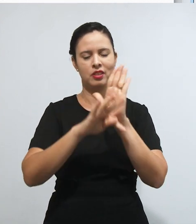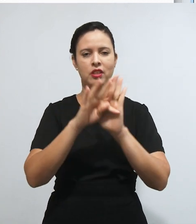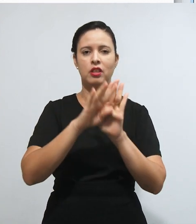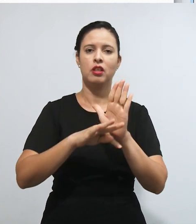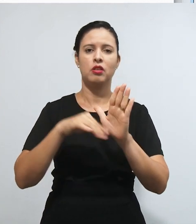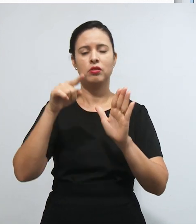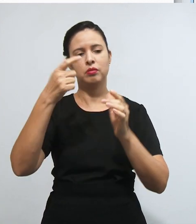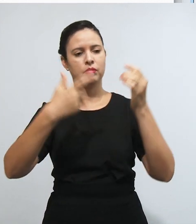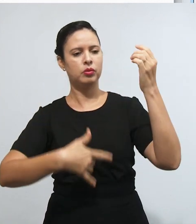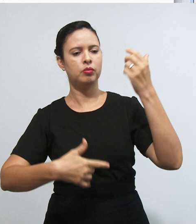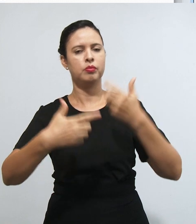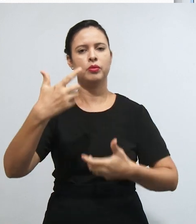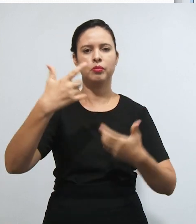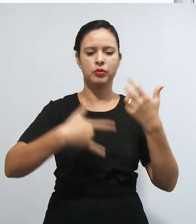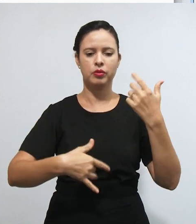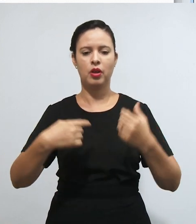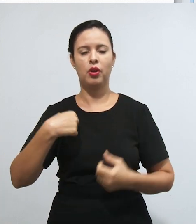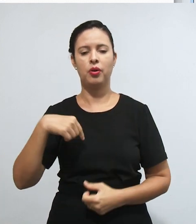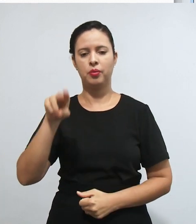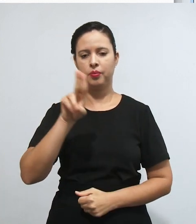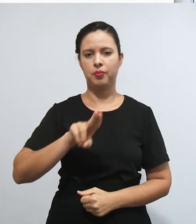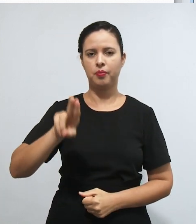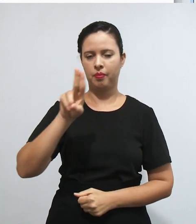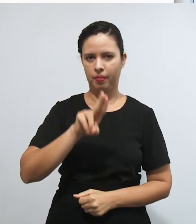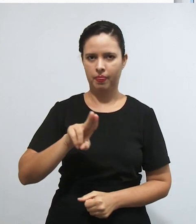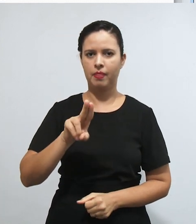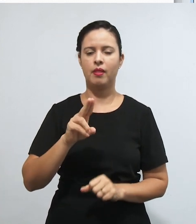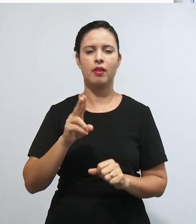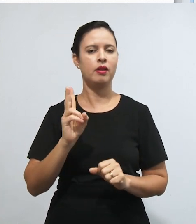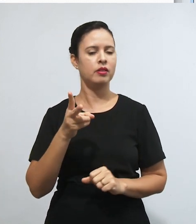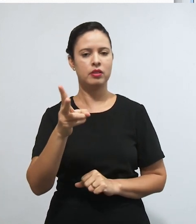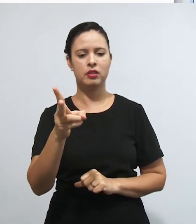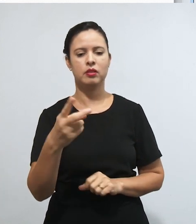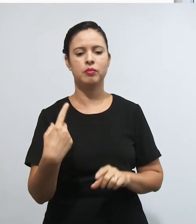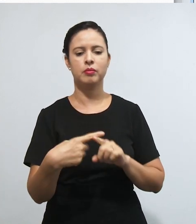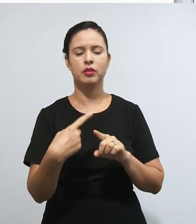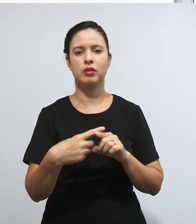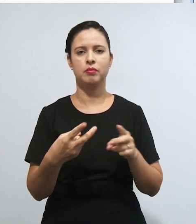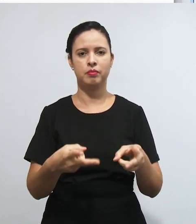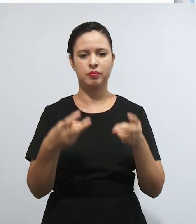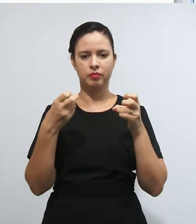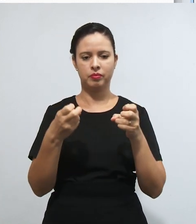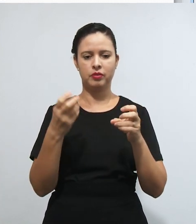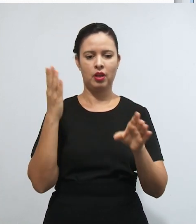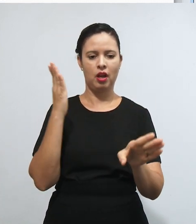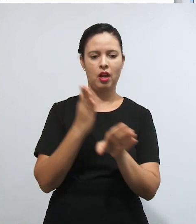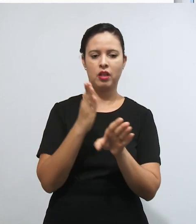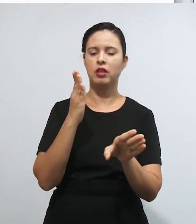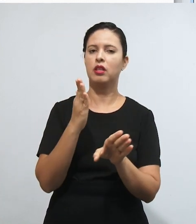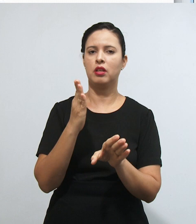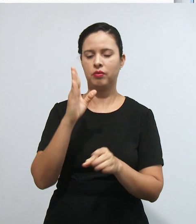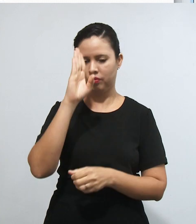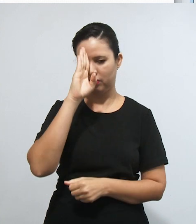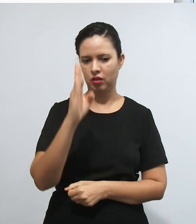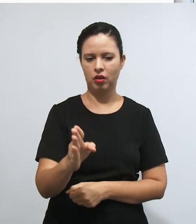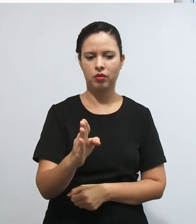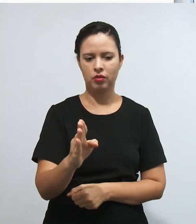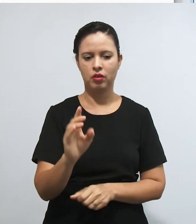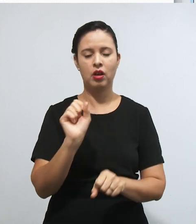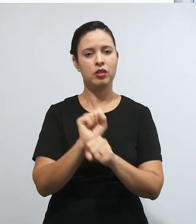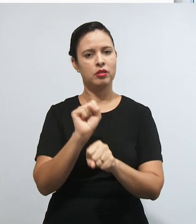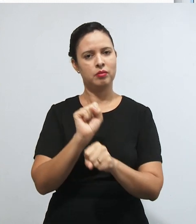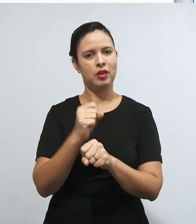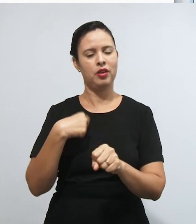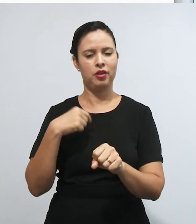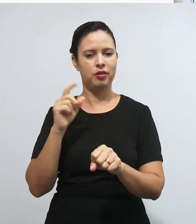falando. Eu utilizo muito isso. Ó. Nesse próximo slide, ó, pode perceber que entra esse aqui automático, esse aqui espera eu